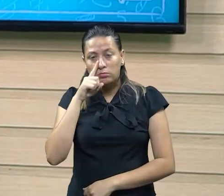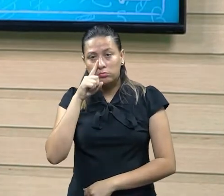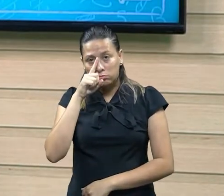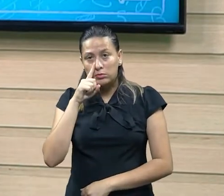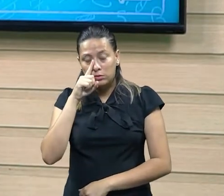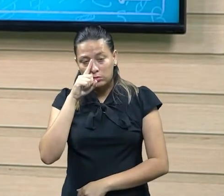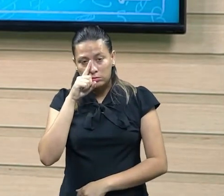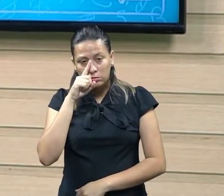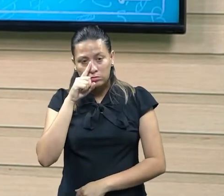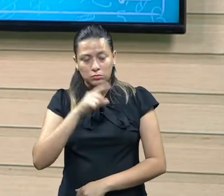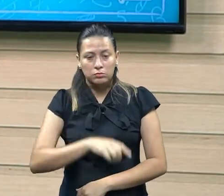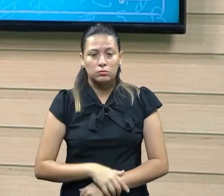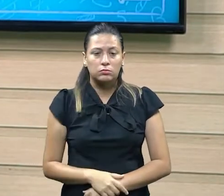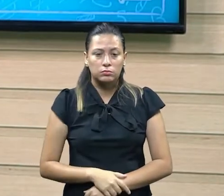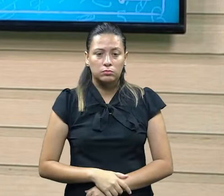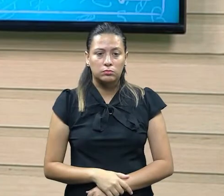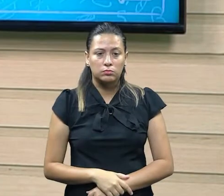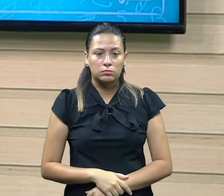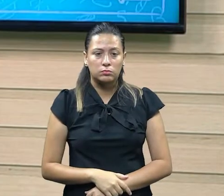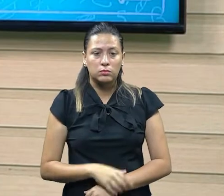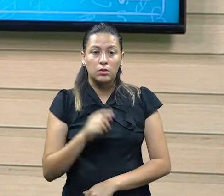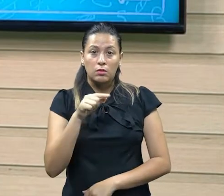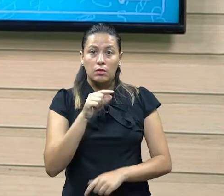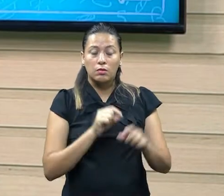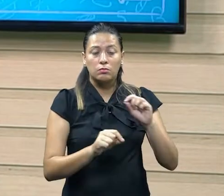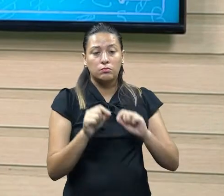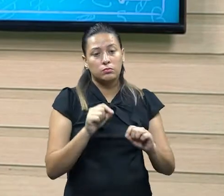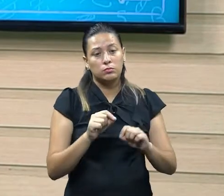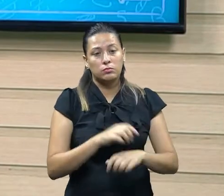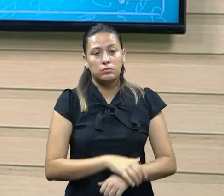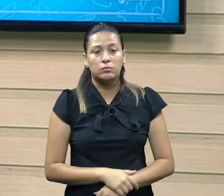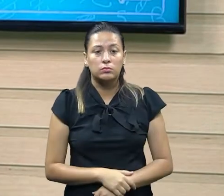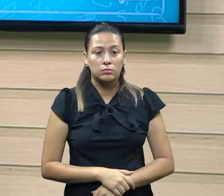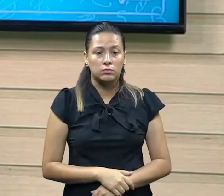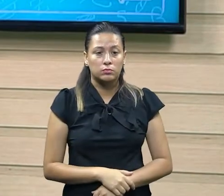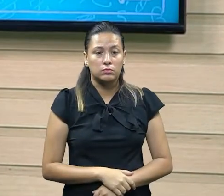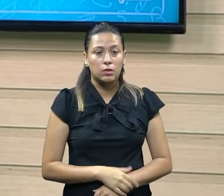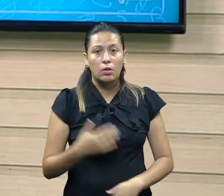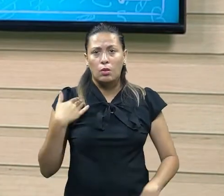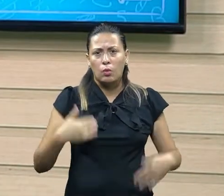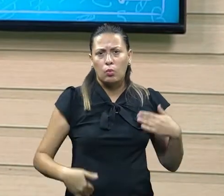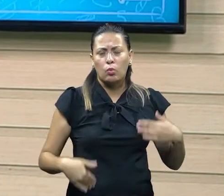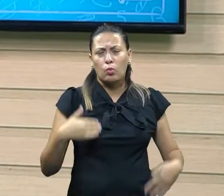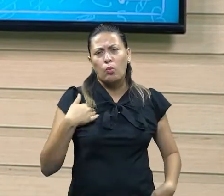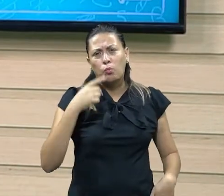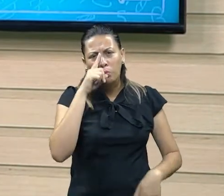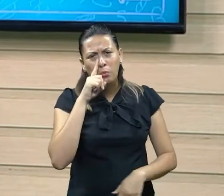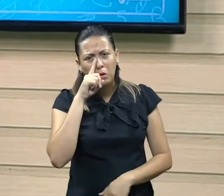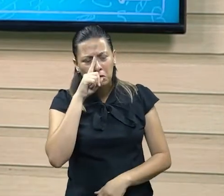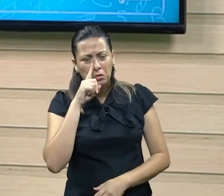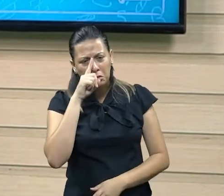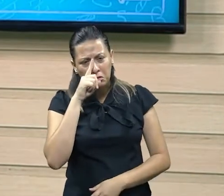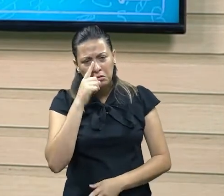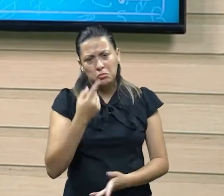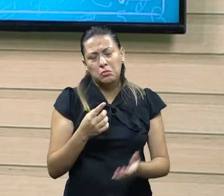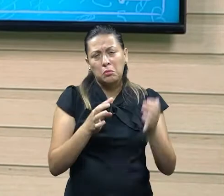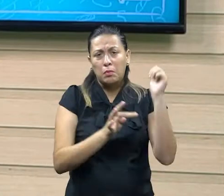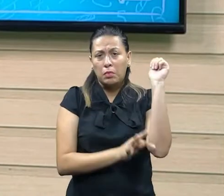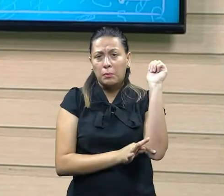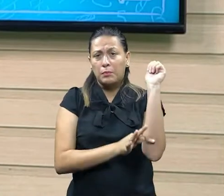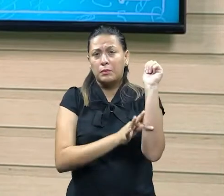prejudicar o físico, as condições físicas do empregado, como